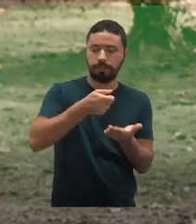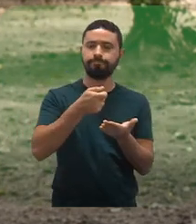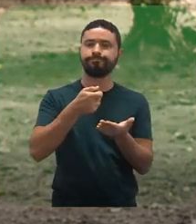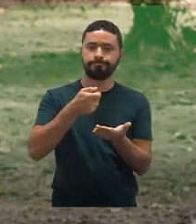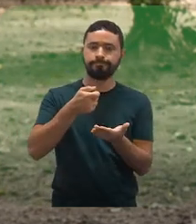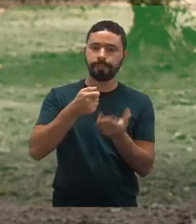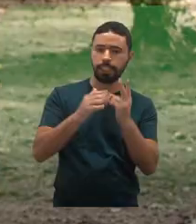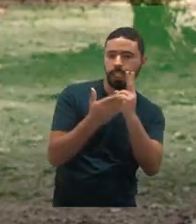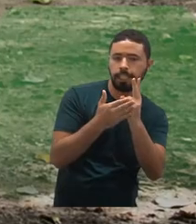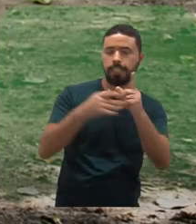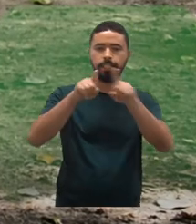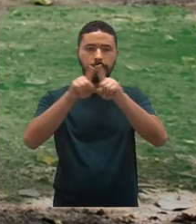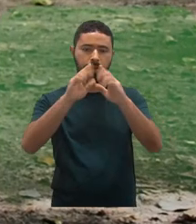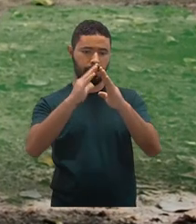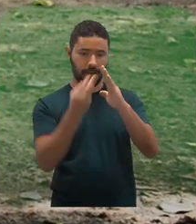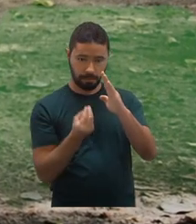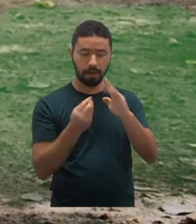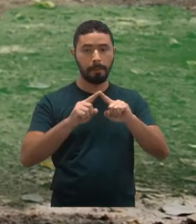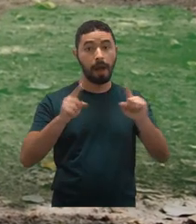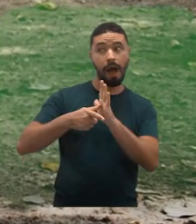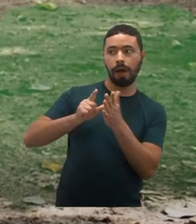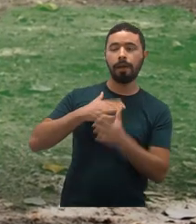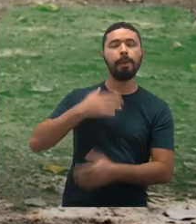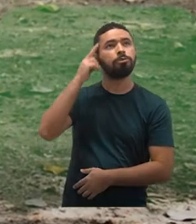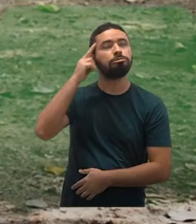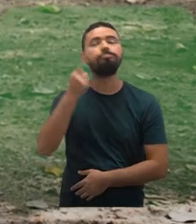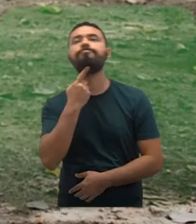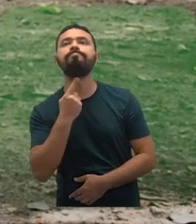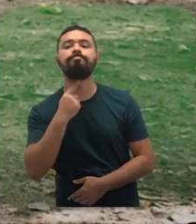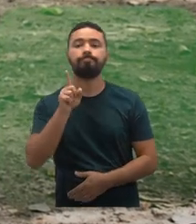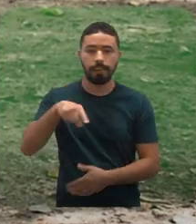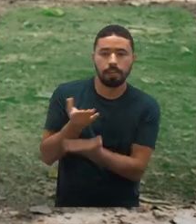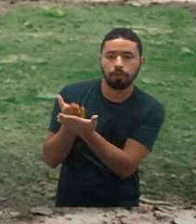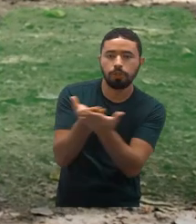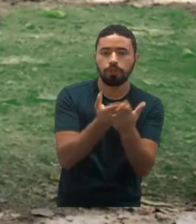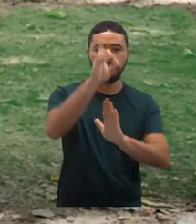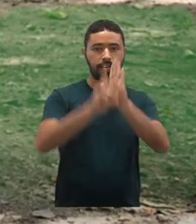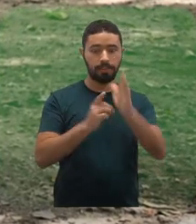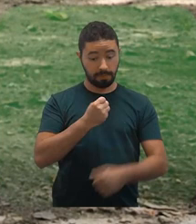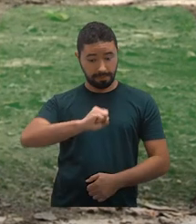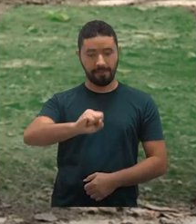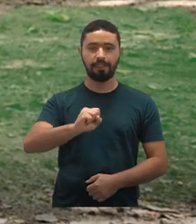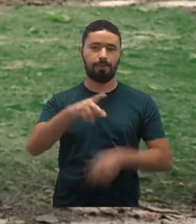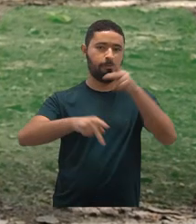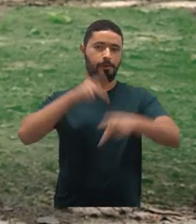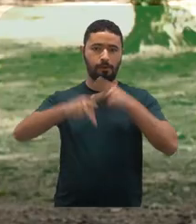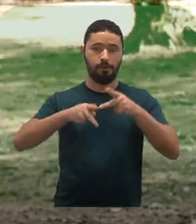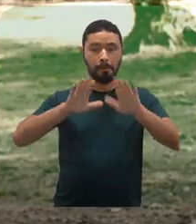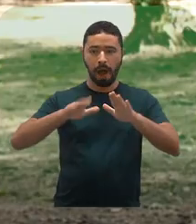Bolsa Indígena e Quilombola. Aí eu fui para lá, mas o meu intuito era fazer direito para defender meu povo.